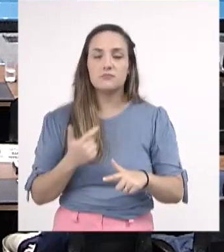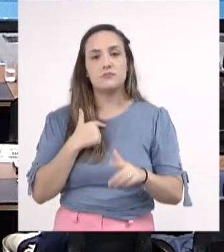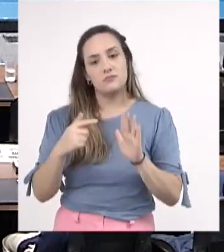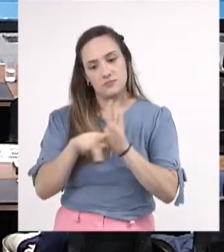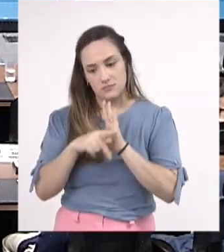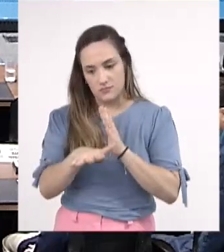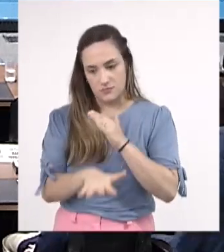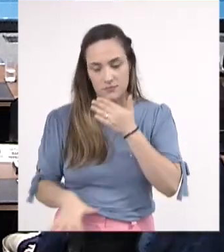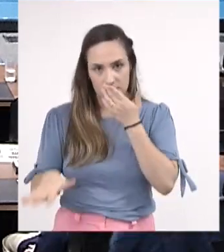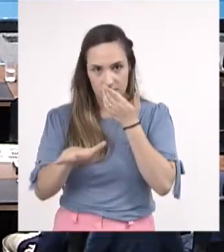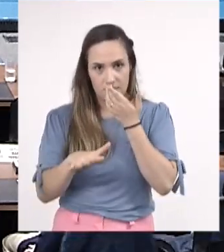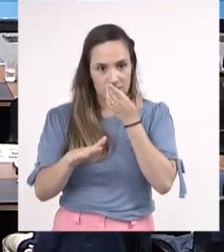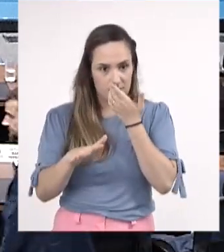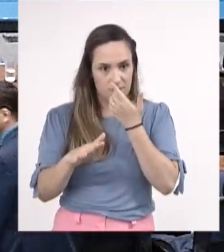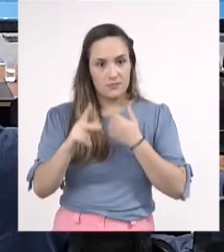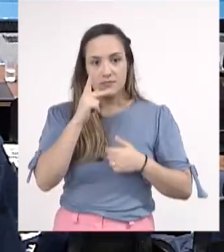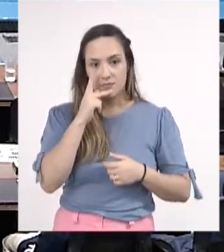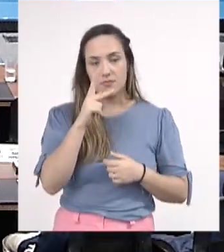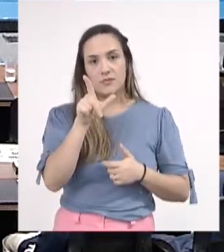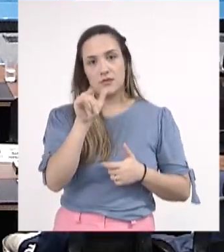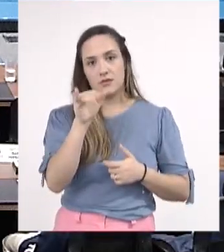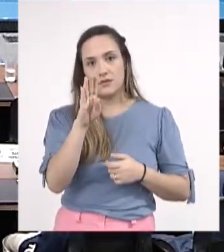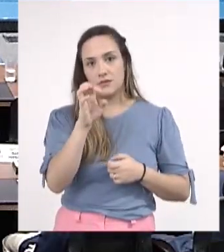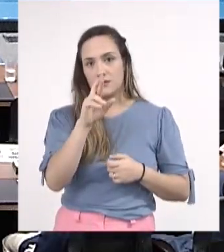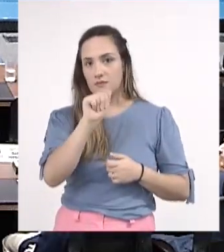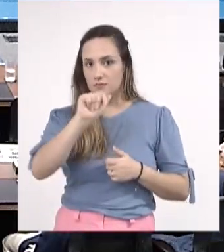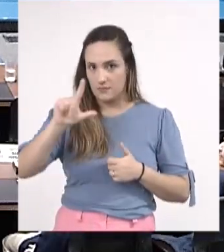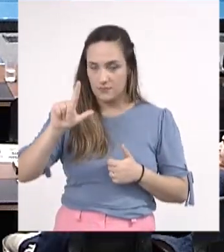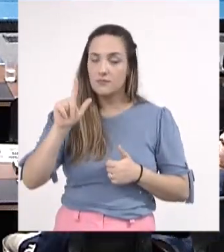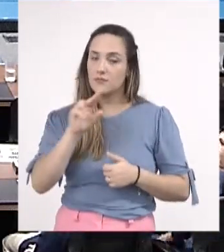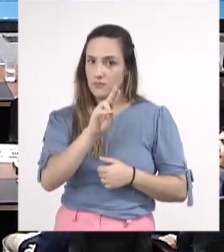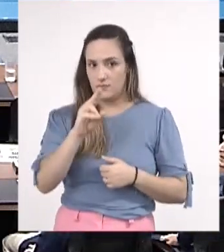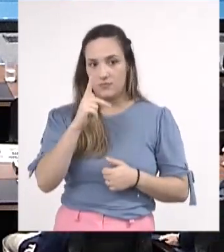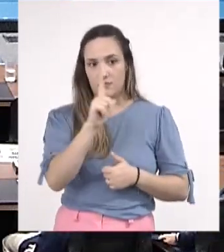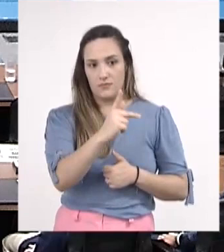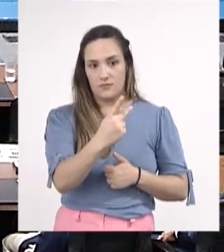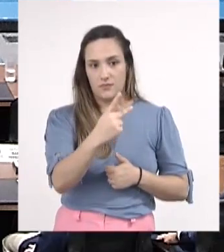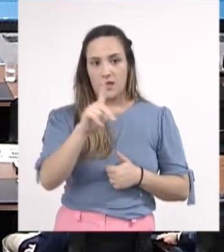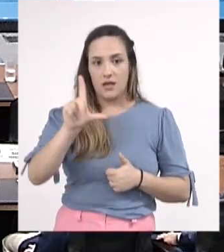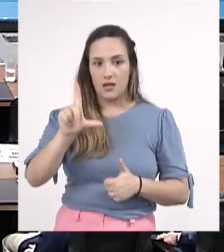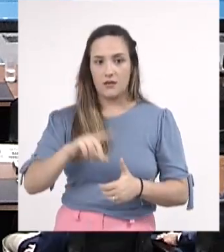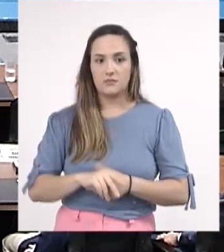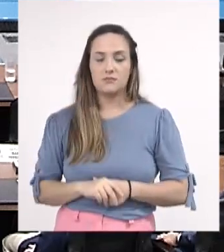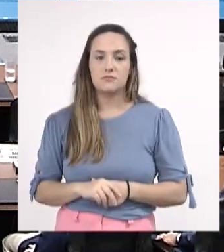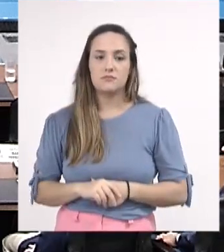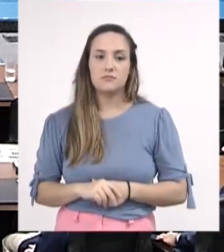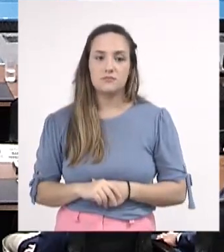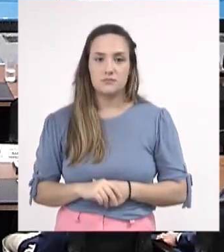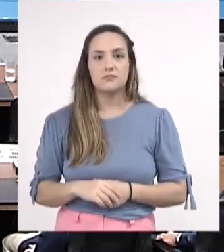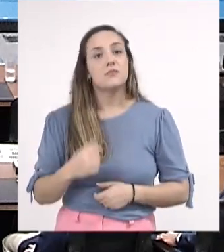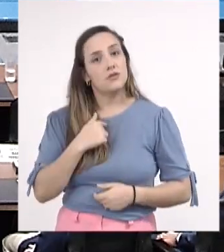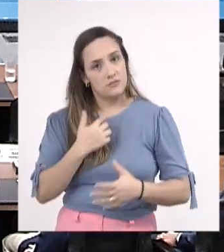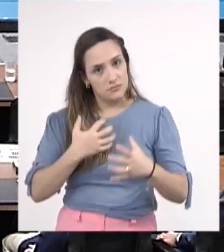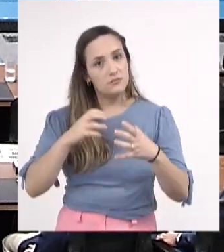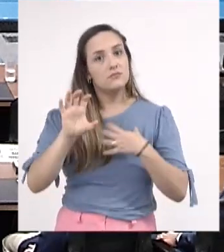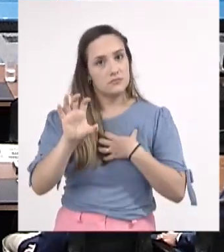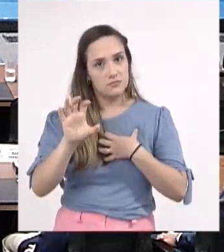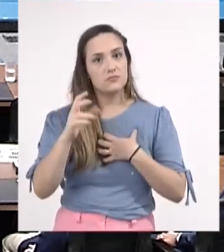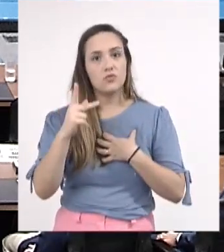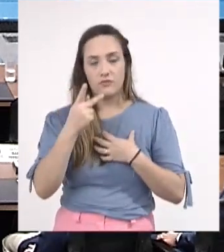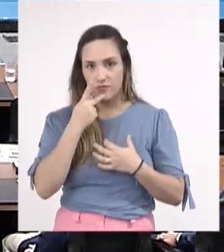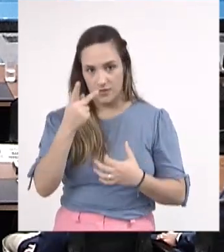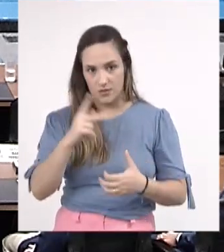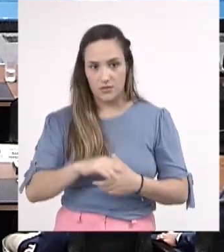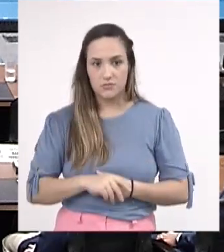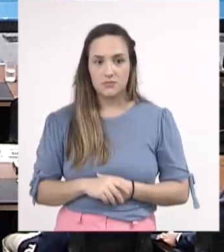integrante do partido Liberal o nosso PL me sensibilizo com o